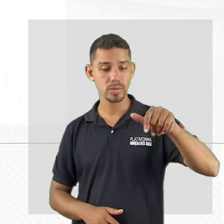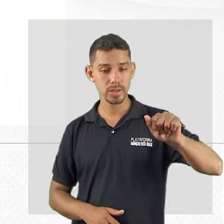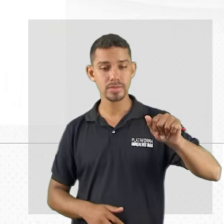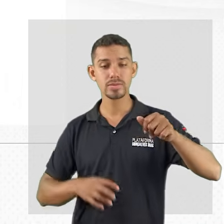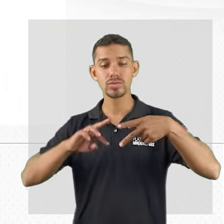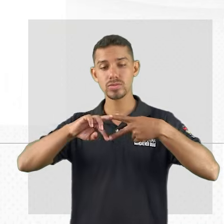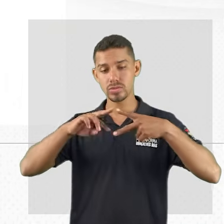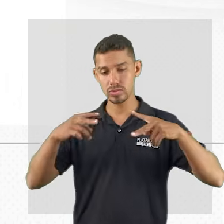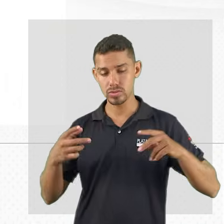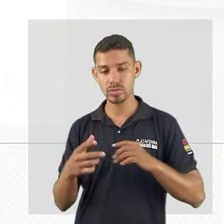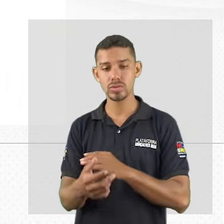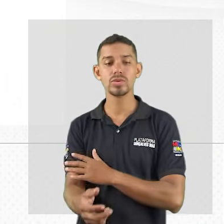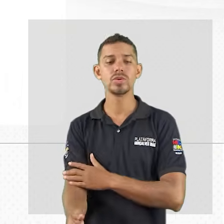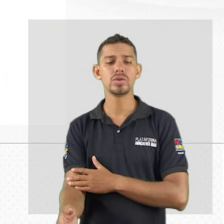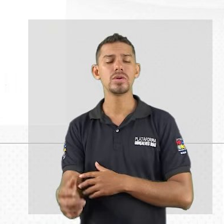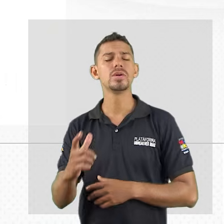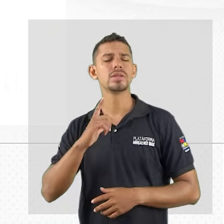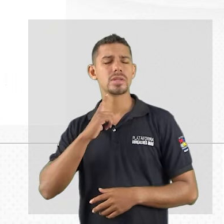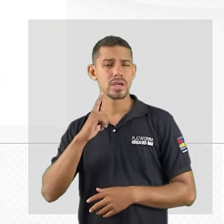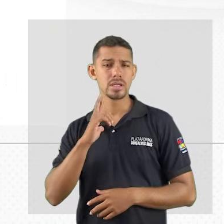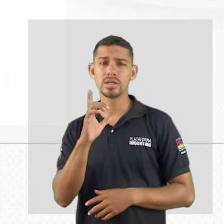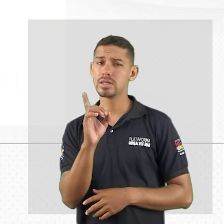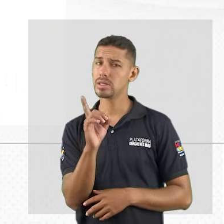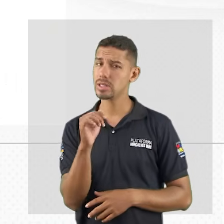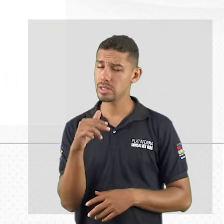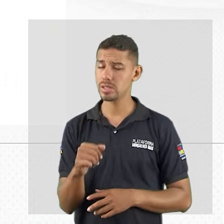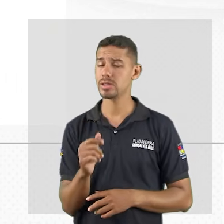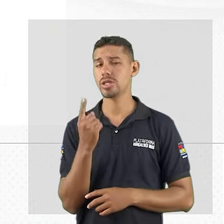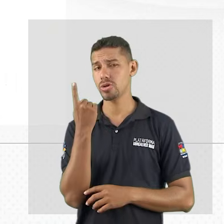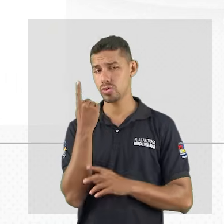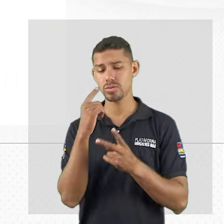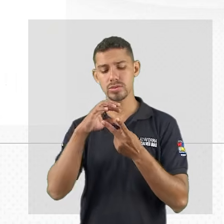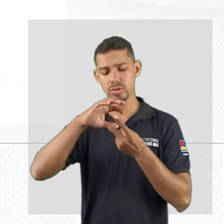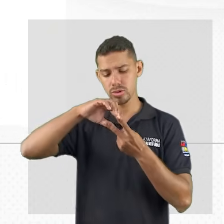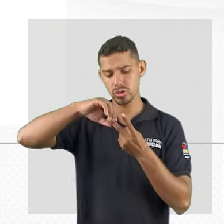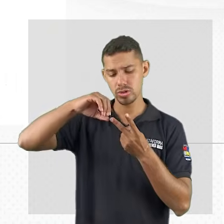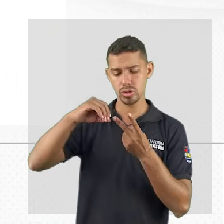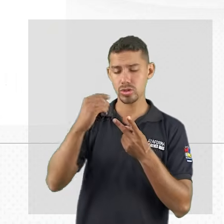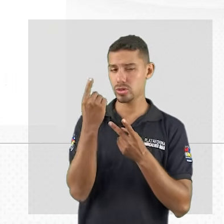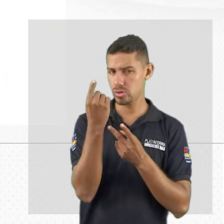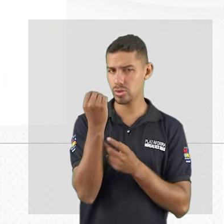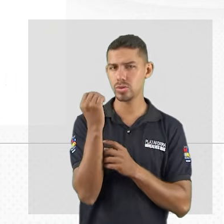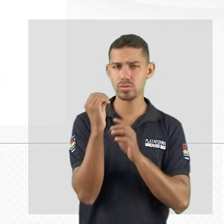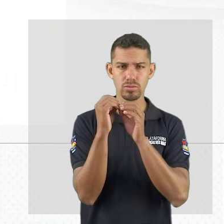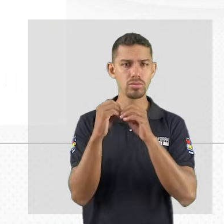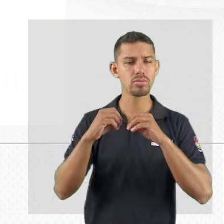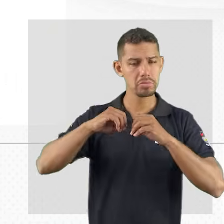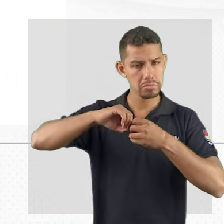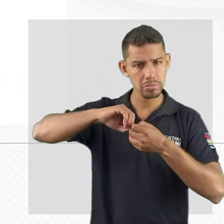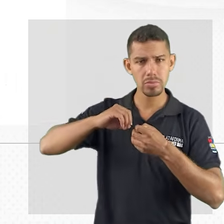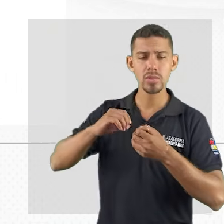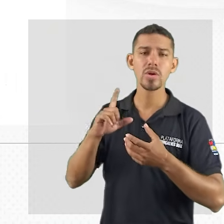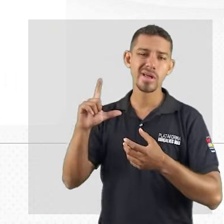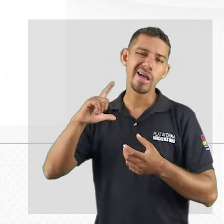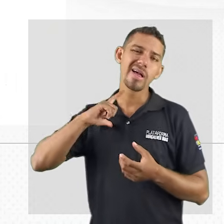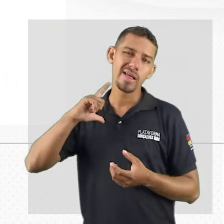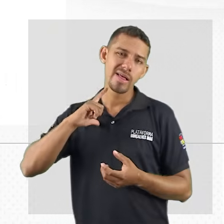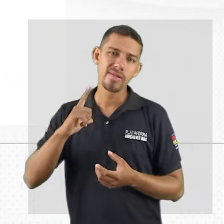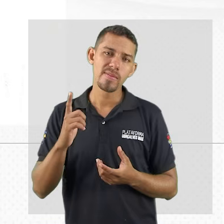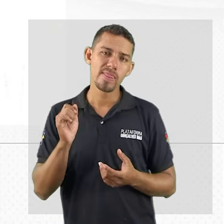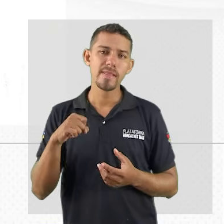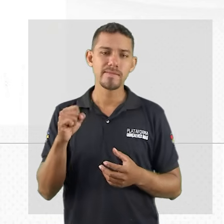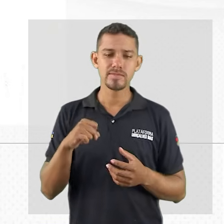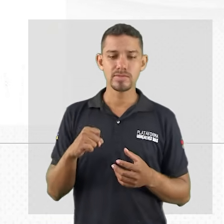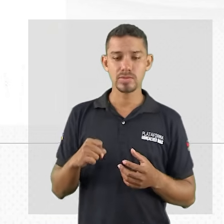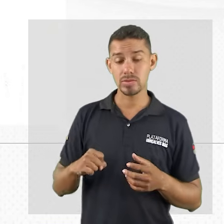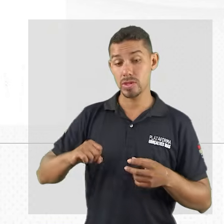existem moléculas de DNA que está só em uma molécula, professora, só, sem ser em dupla hélice? Existe, pessoal. O DNA, quando ele